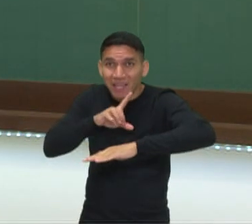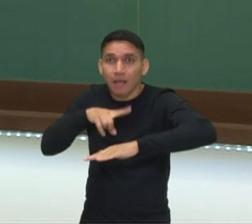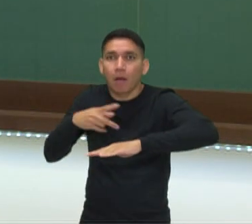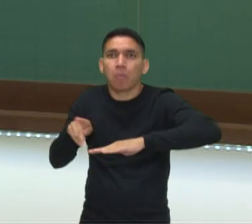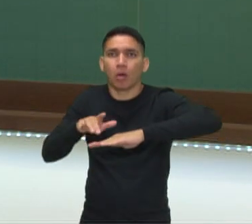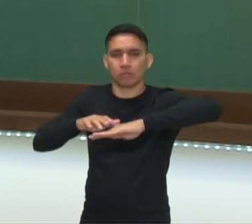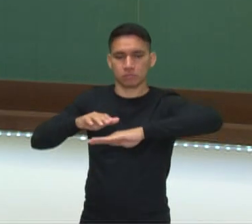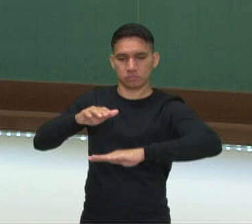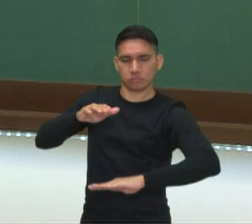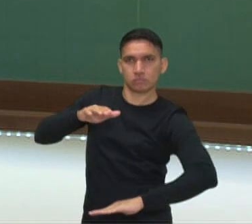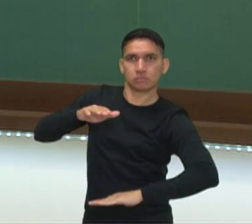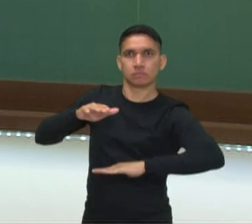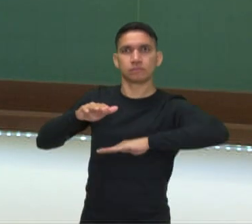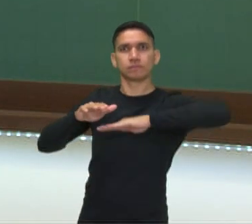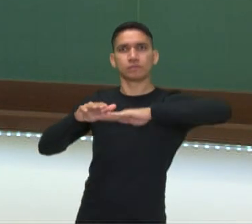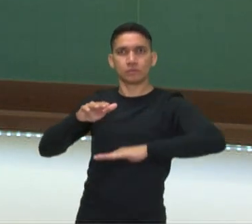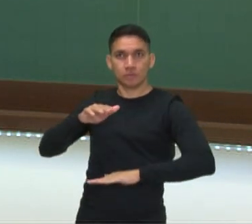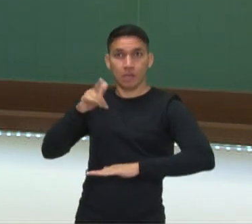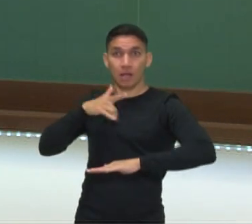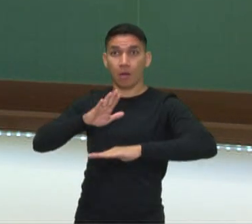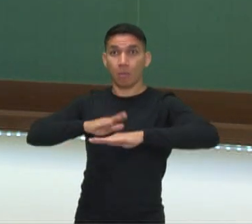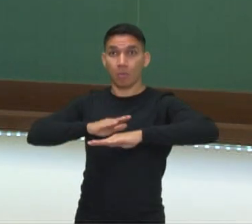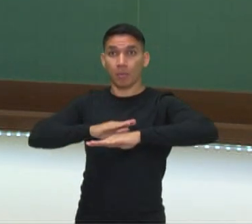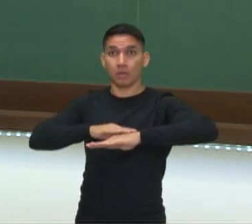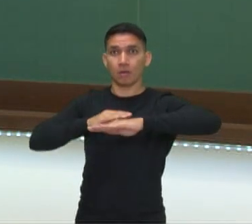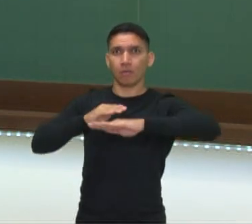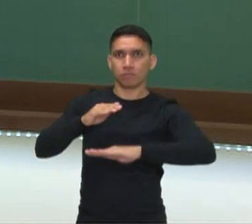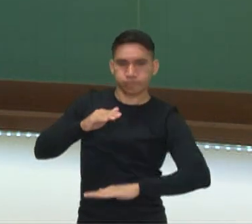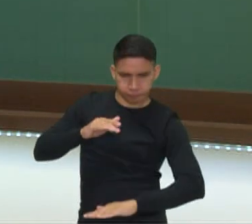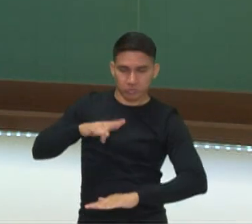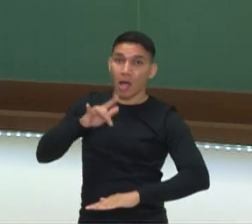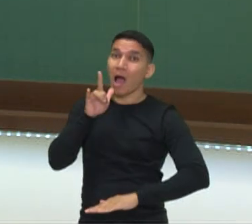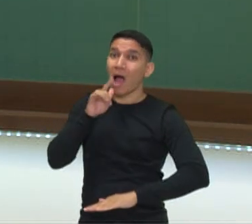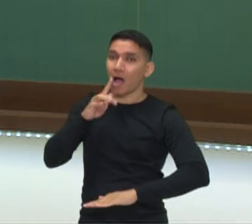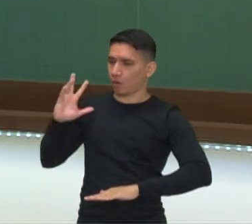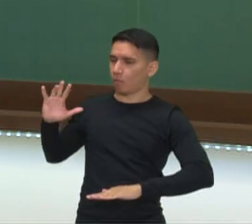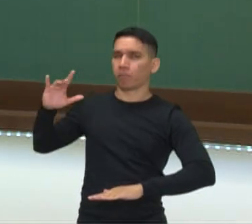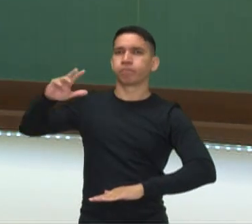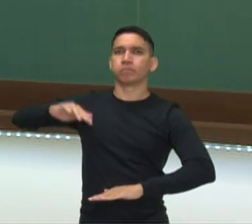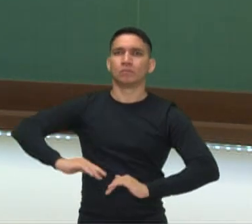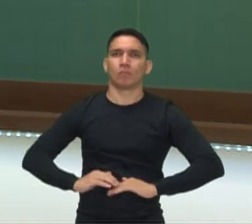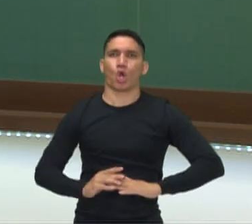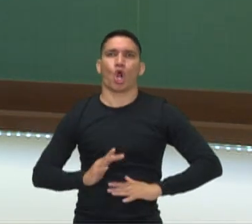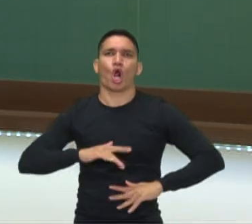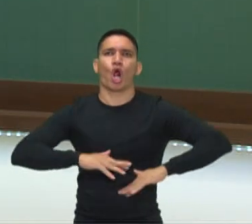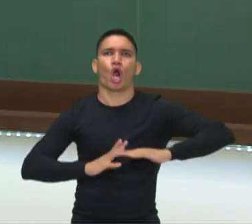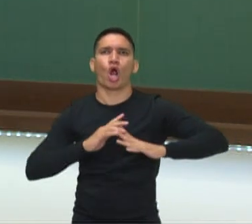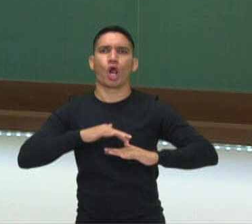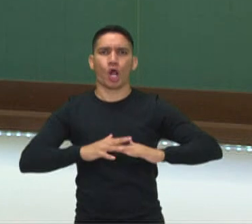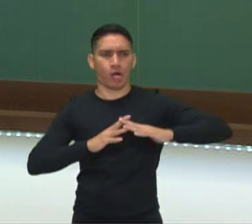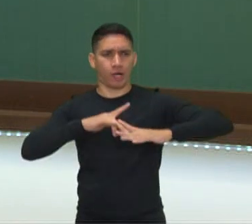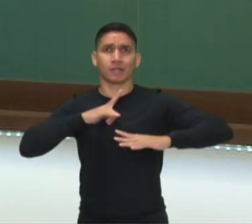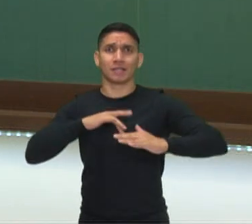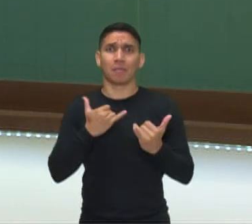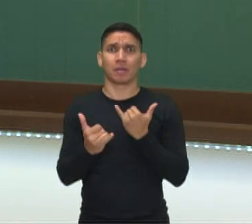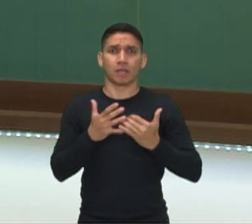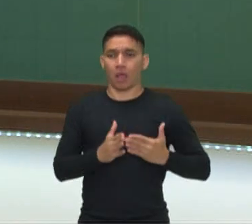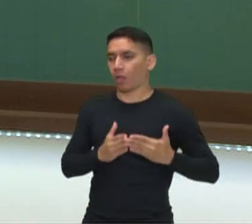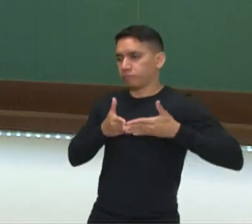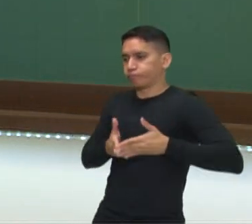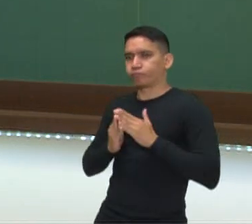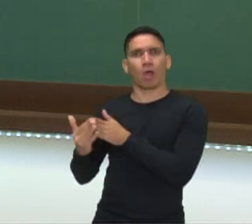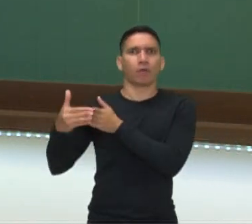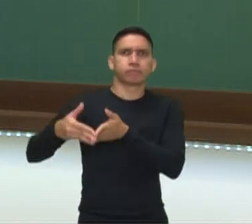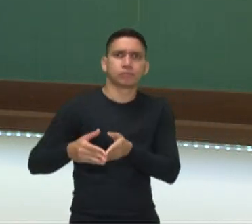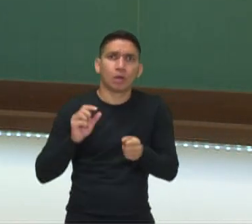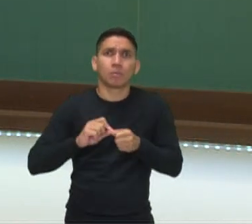parte que abaixava e levantava, essa parte quando abaixava ela era toda inundada de água e tinha a reprodução de batalhas épicas marítimas, então o Coliseu